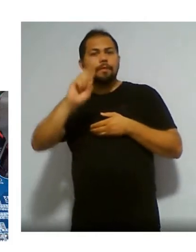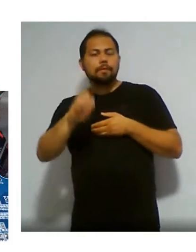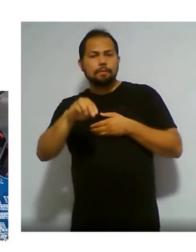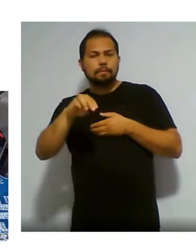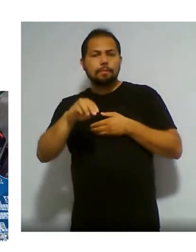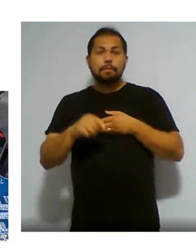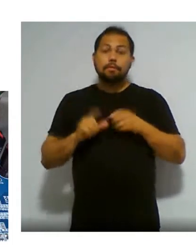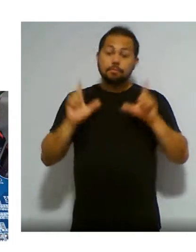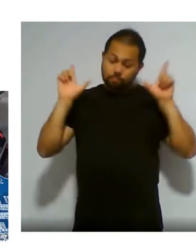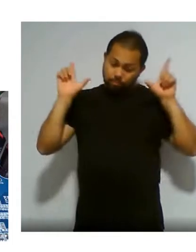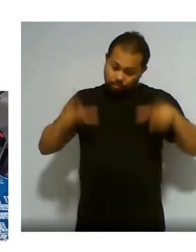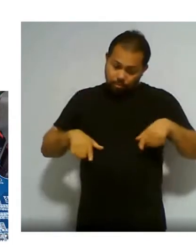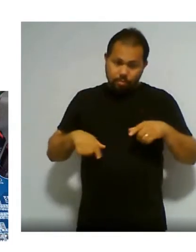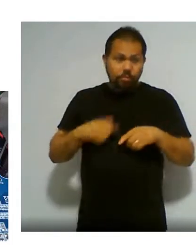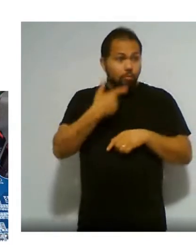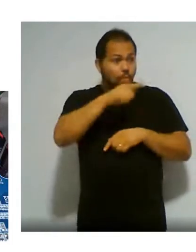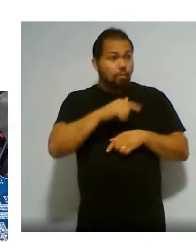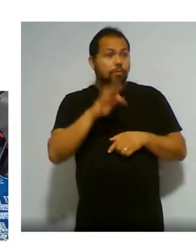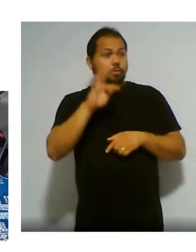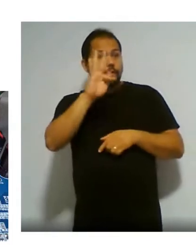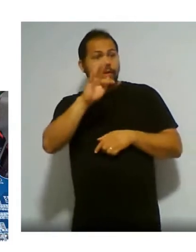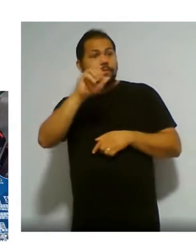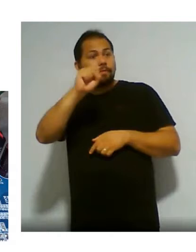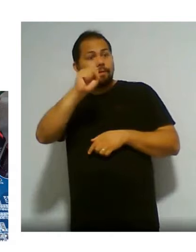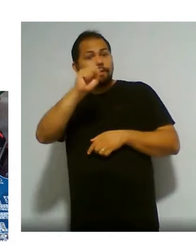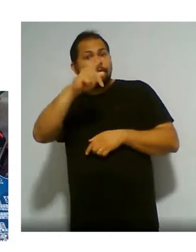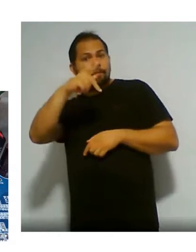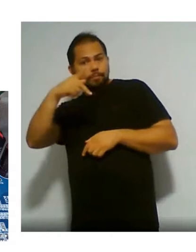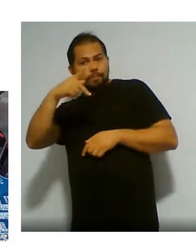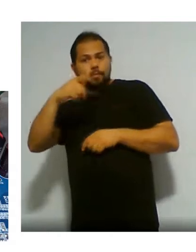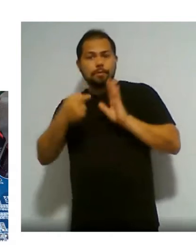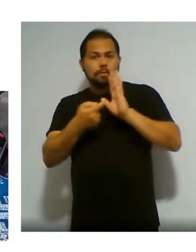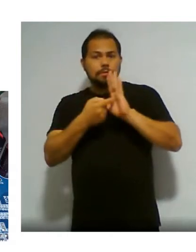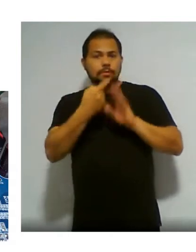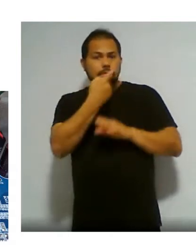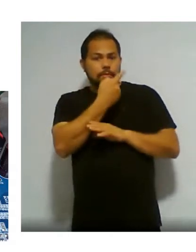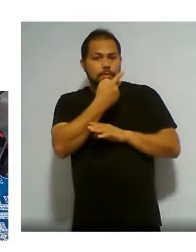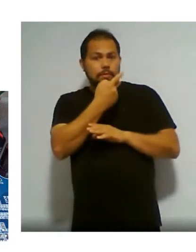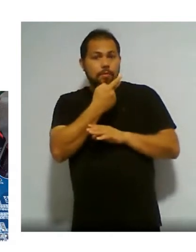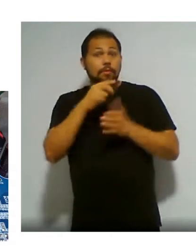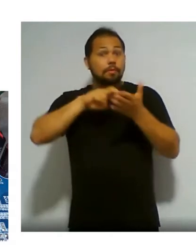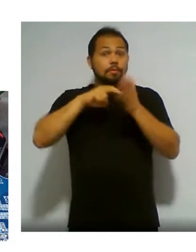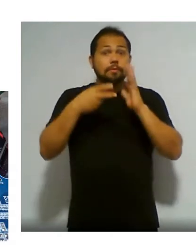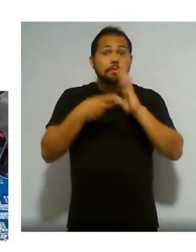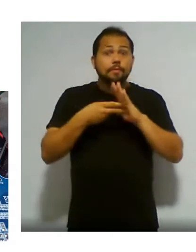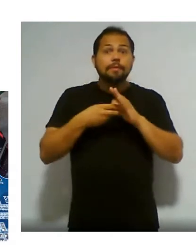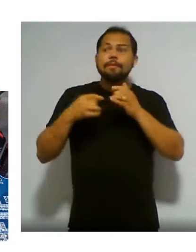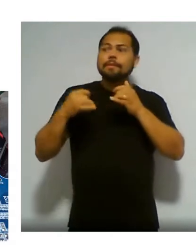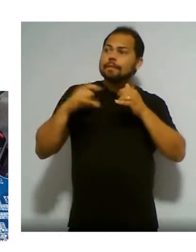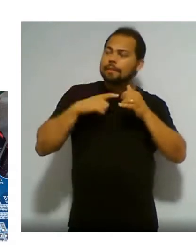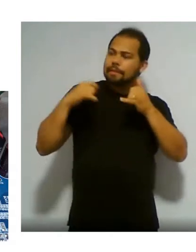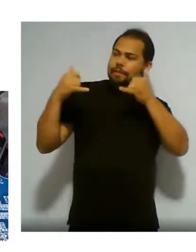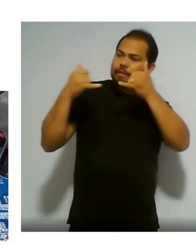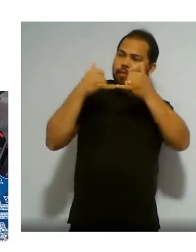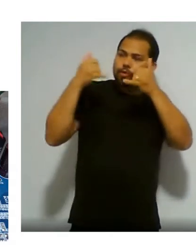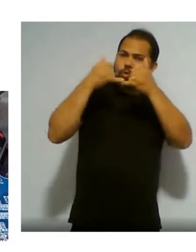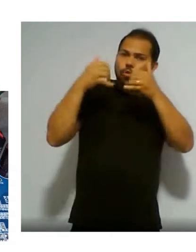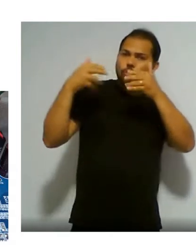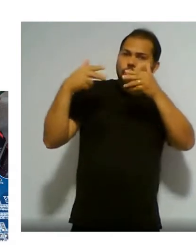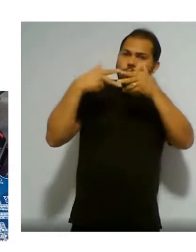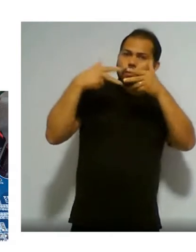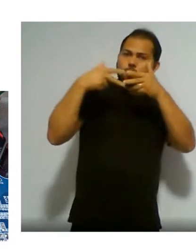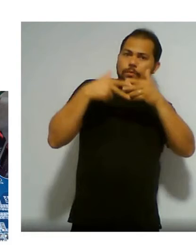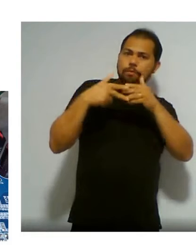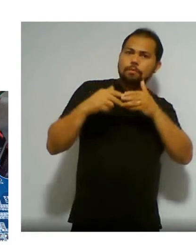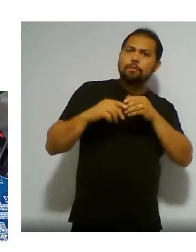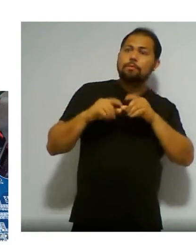tem escrito FSB, que tem o número 1. Então aqui significa que são as conexões do painel da frente do seu gabinete,